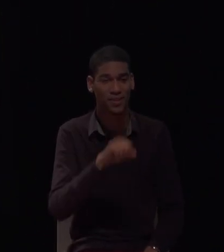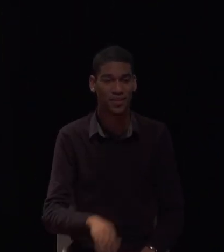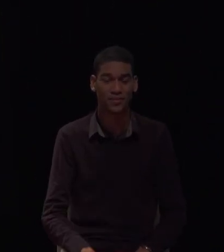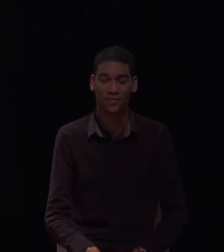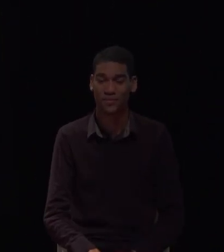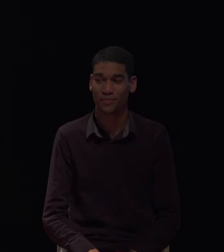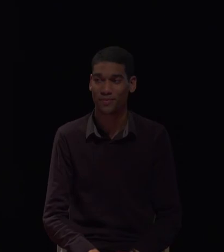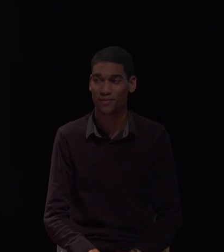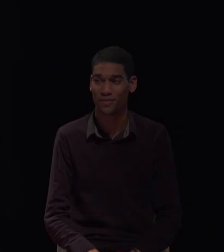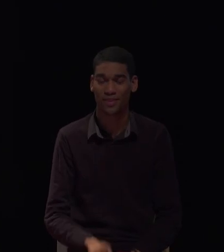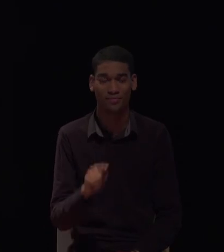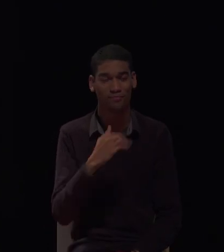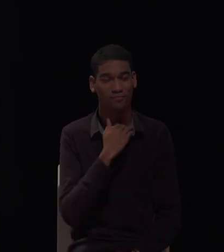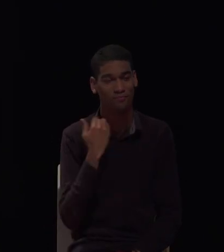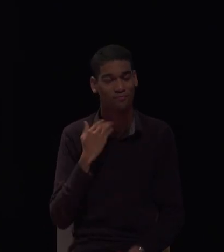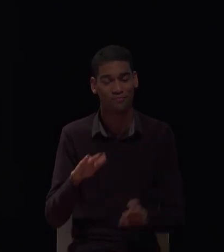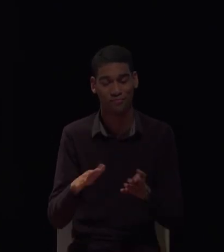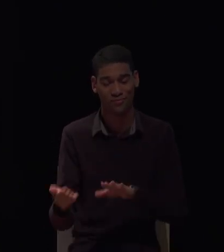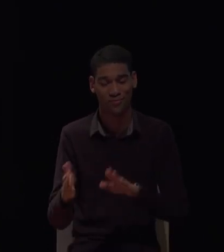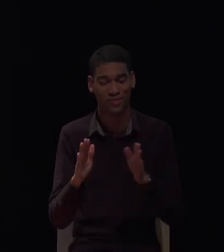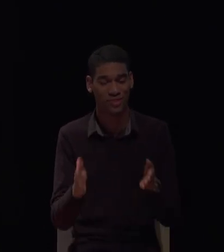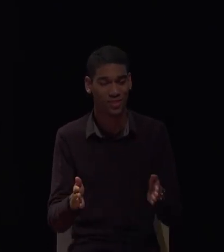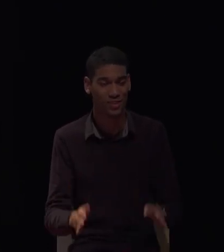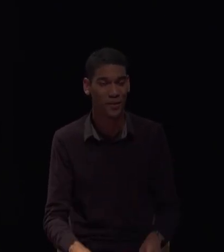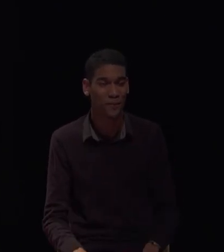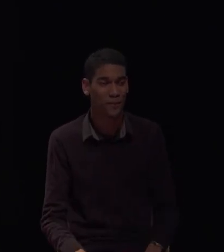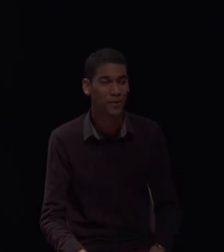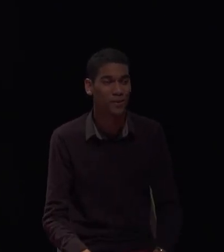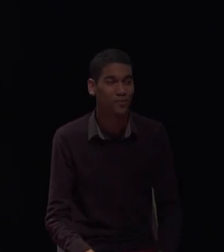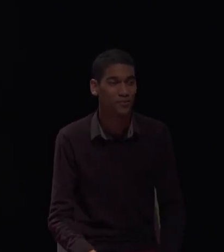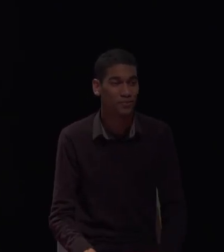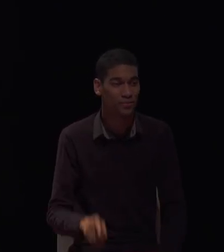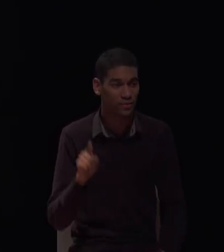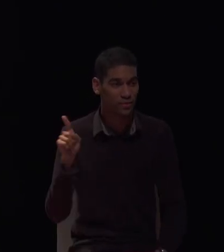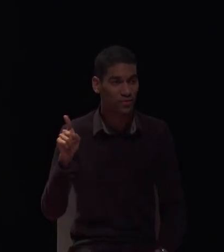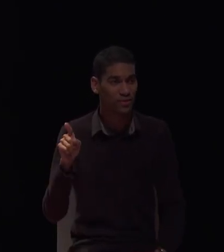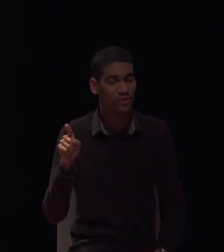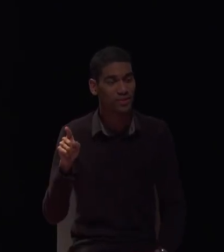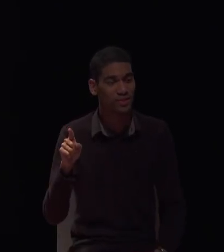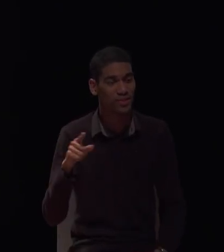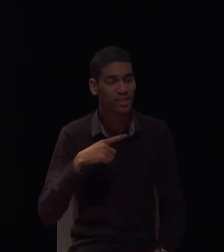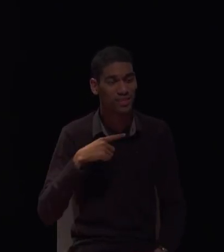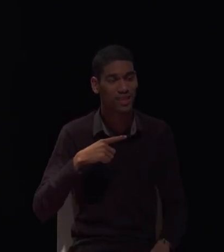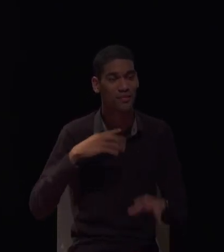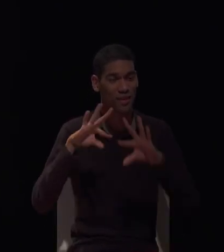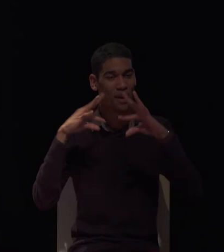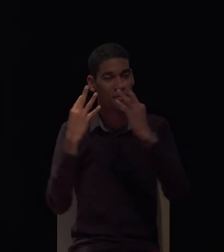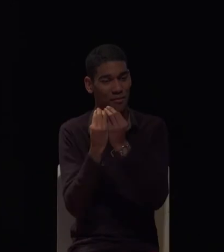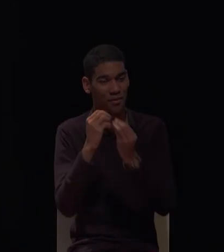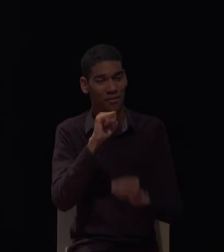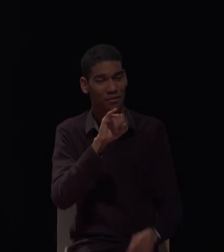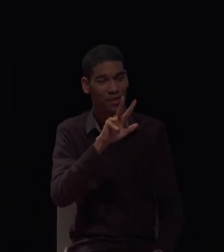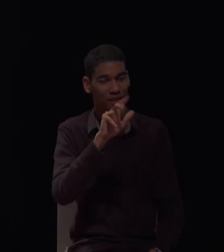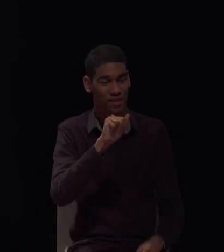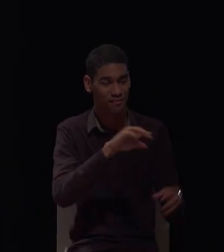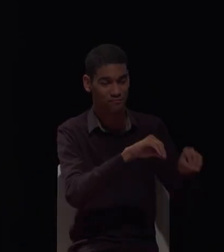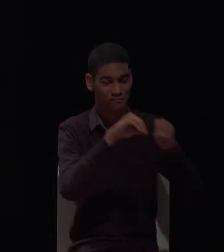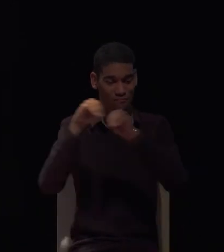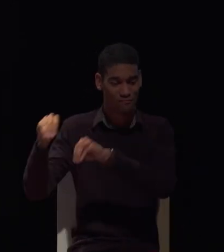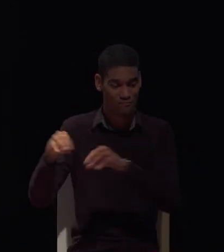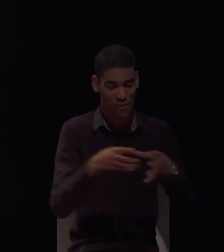já falecido ele ele foi quem trouxe o resto da família silva para embu das